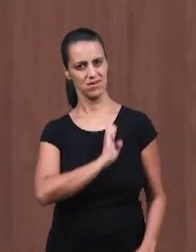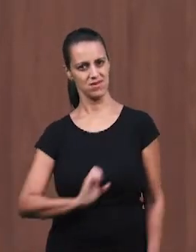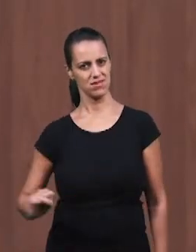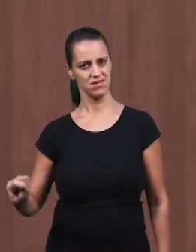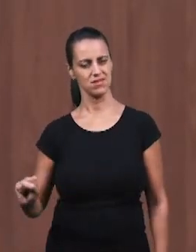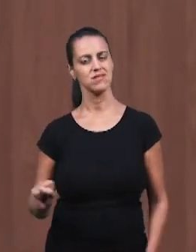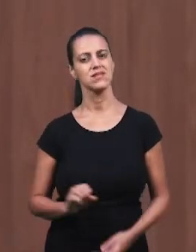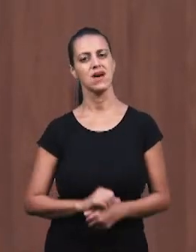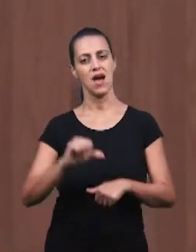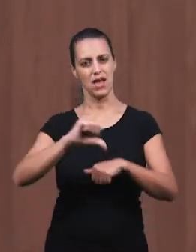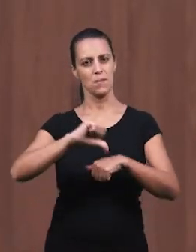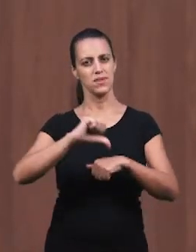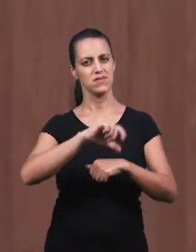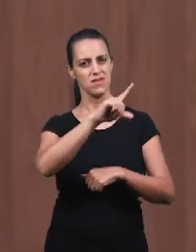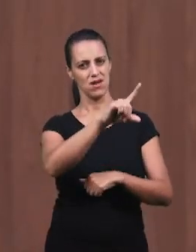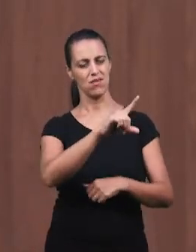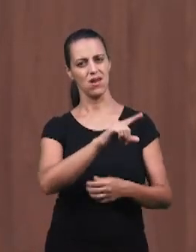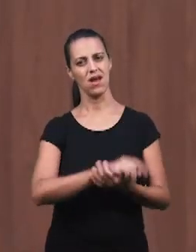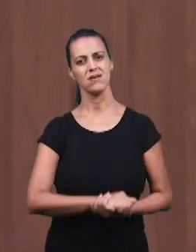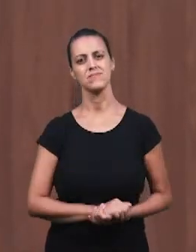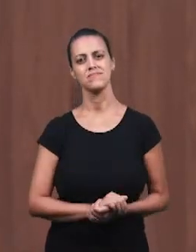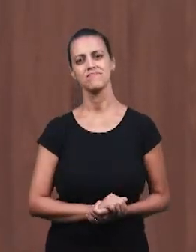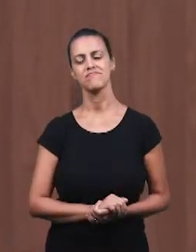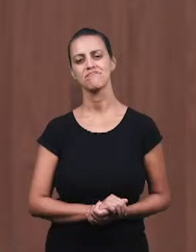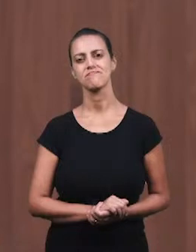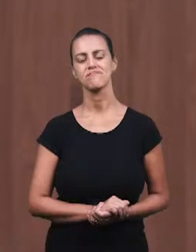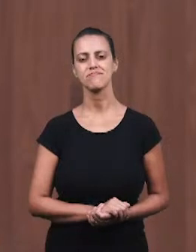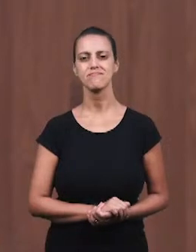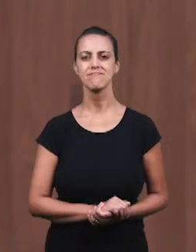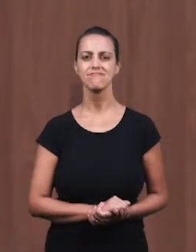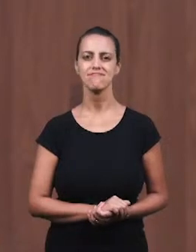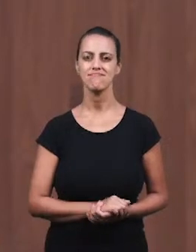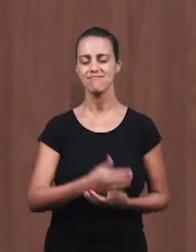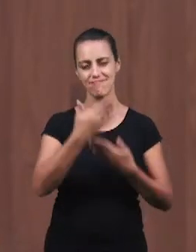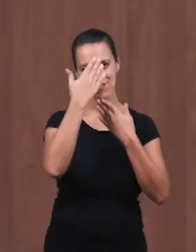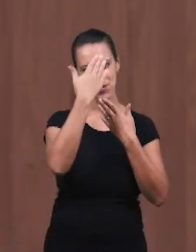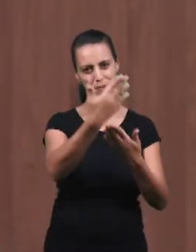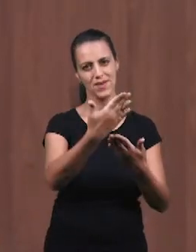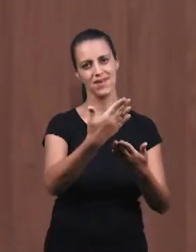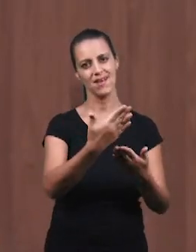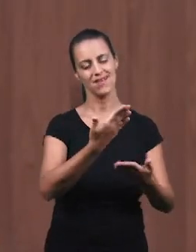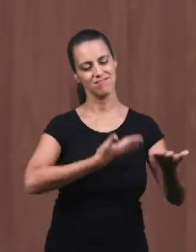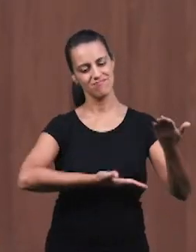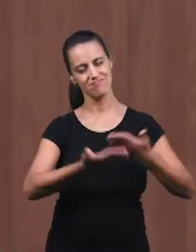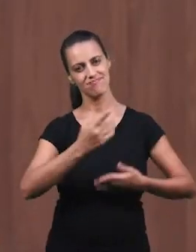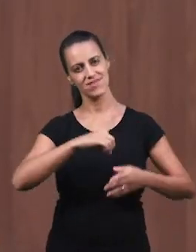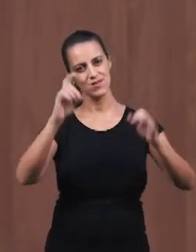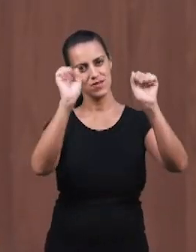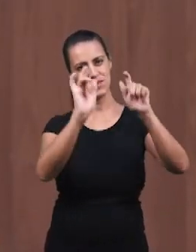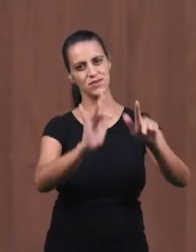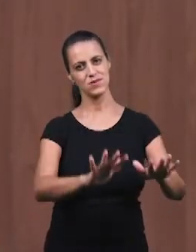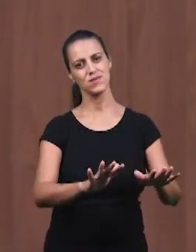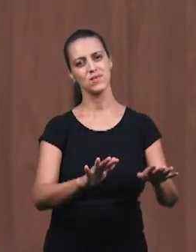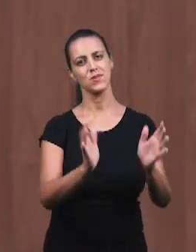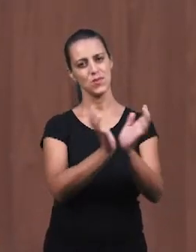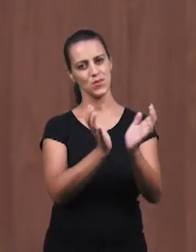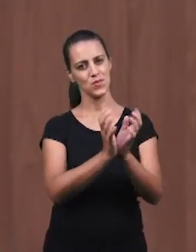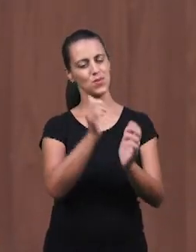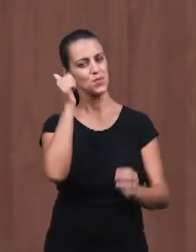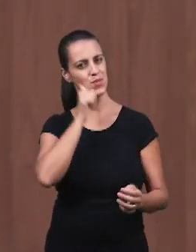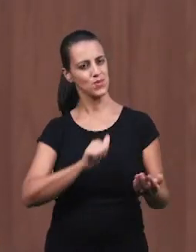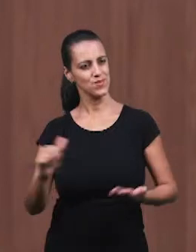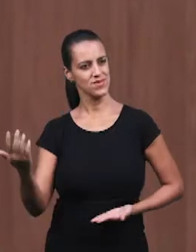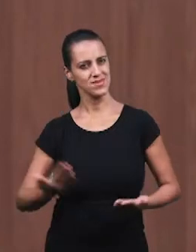né? da capital El Salvador, no país El Salvador. Muito obrigado, irmã, pela participação. Deus abençoe o